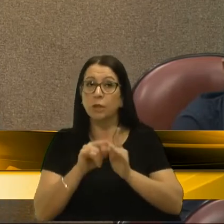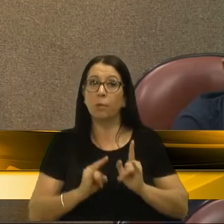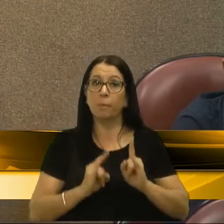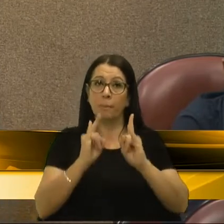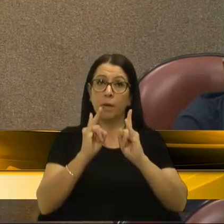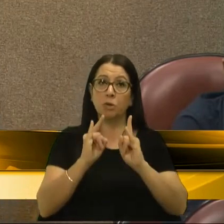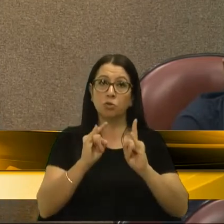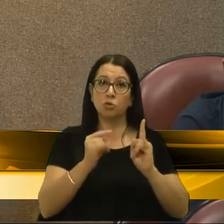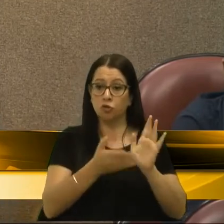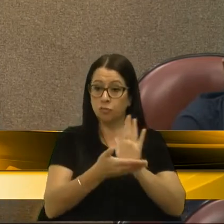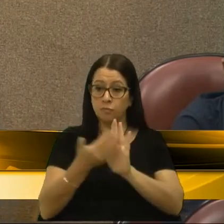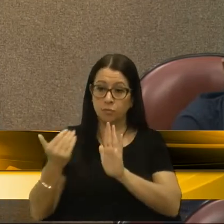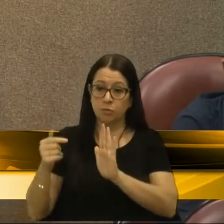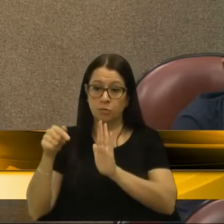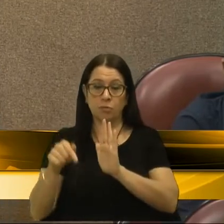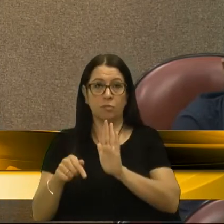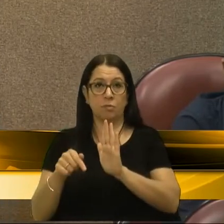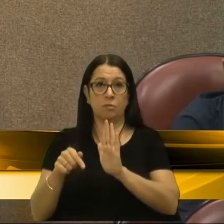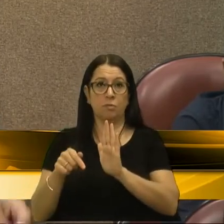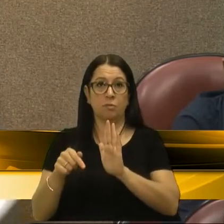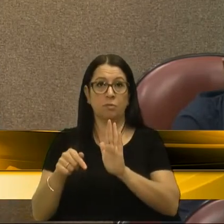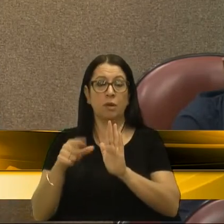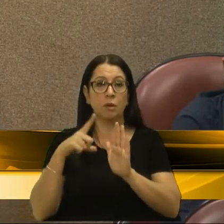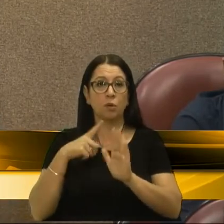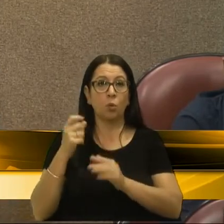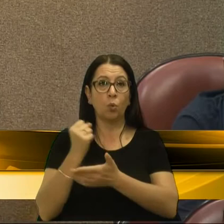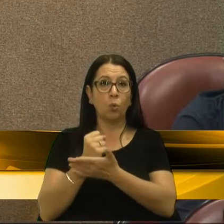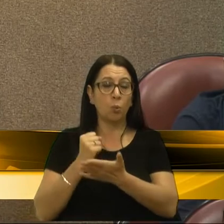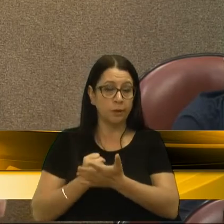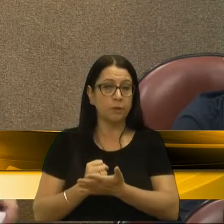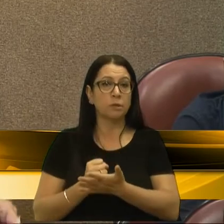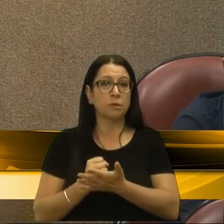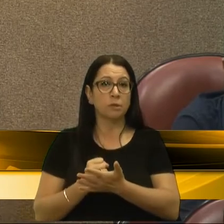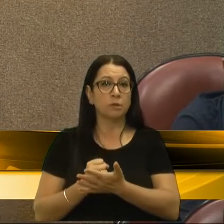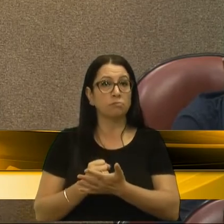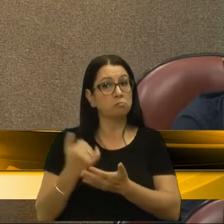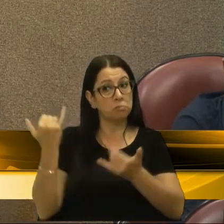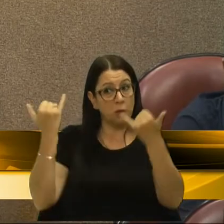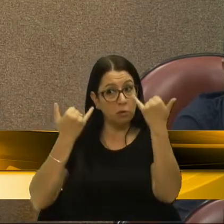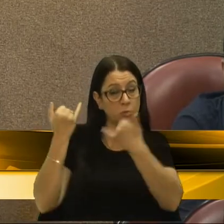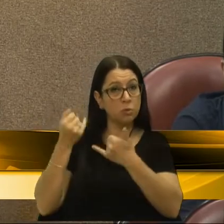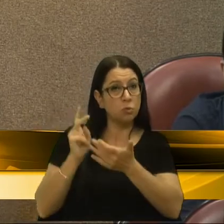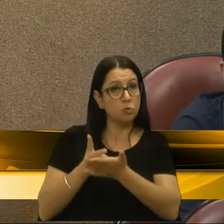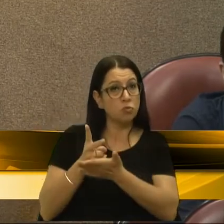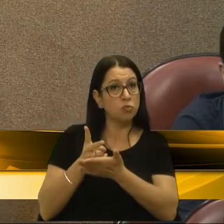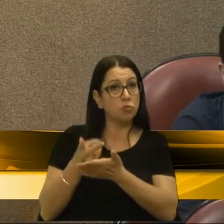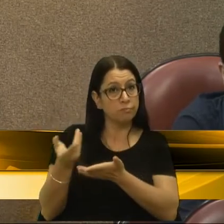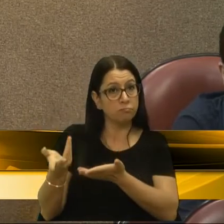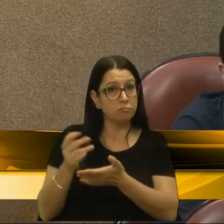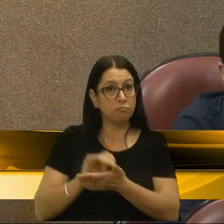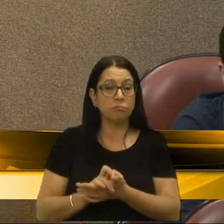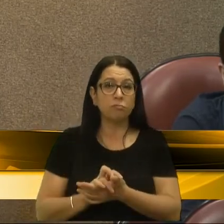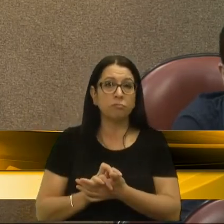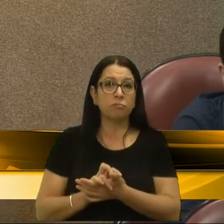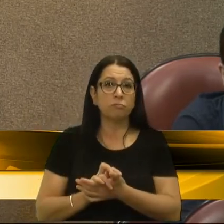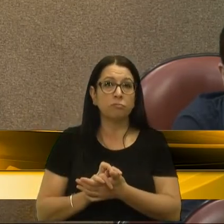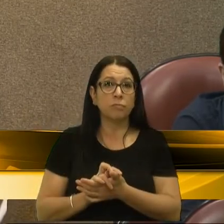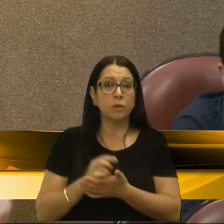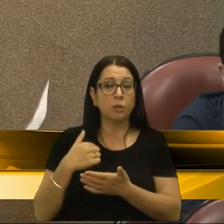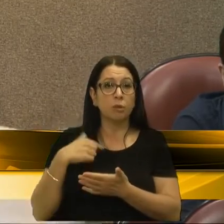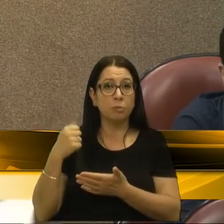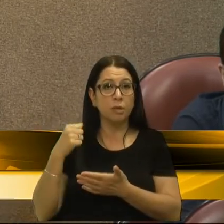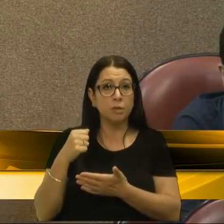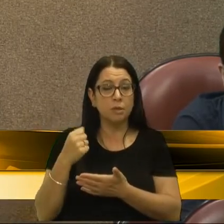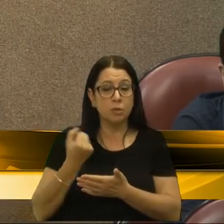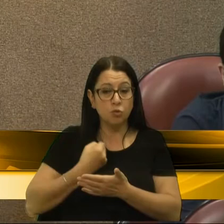foi desocupado e que o contrato ainda, segundo informações, está vigente. Então, eu preciso de